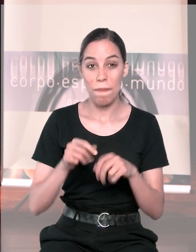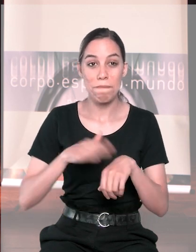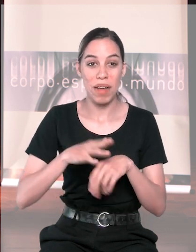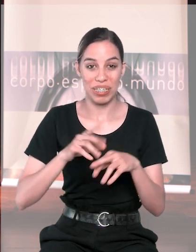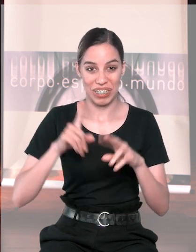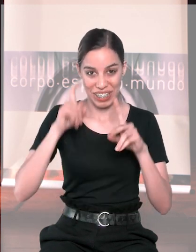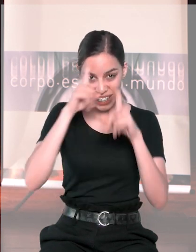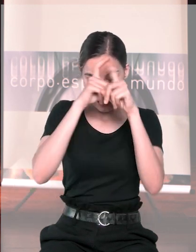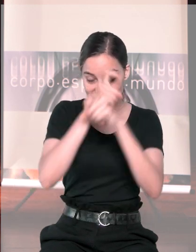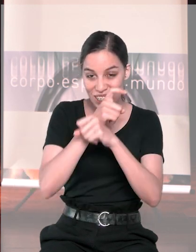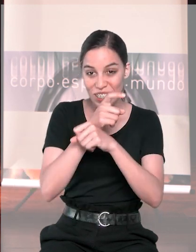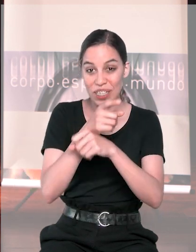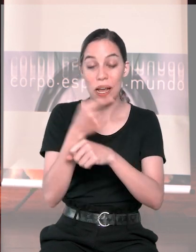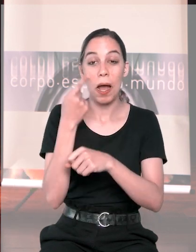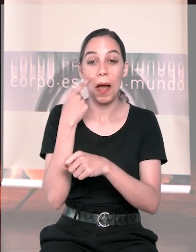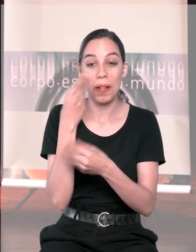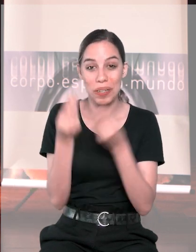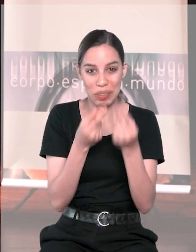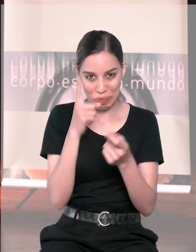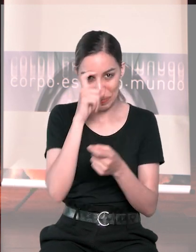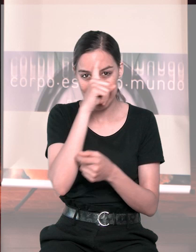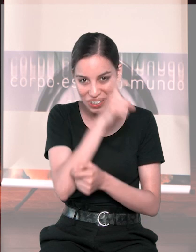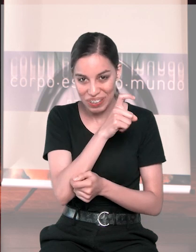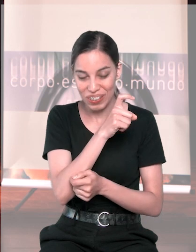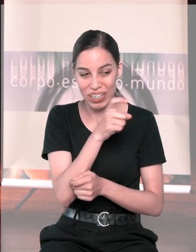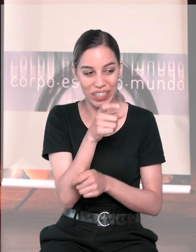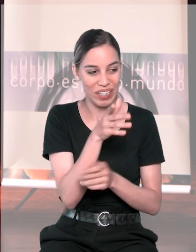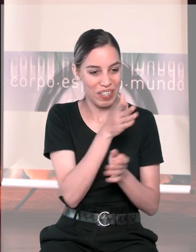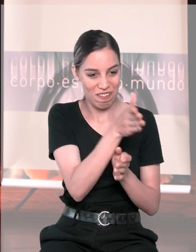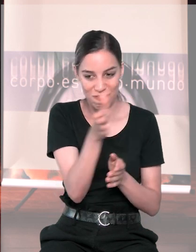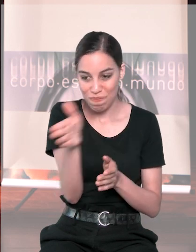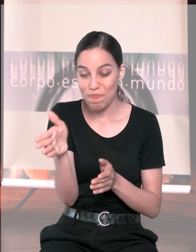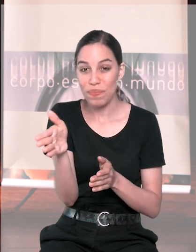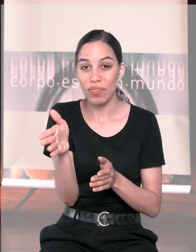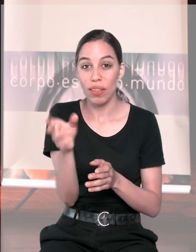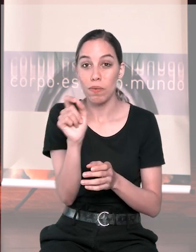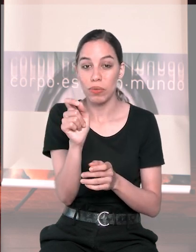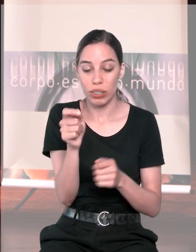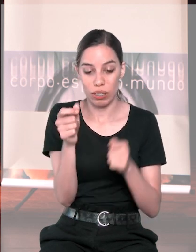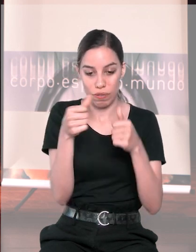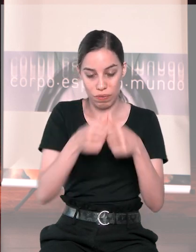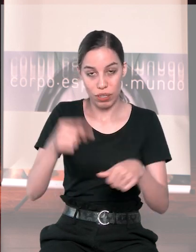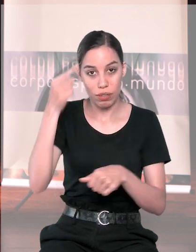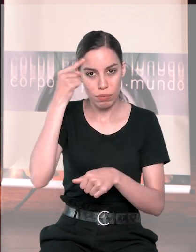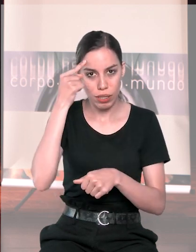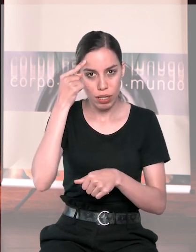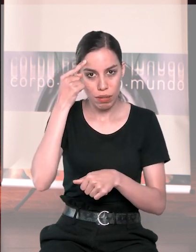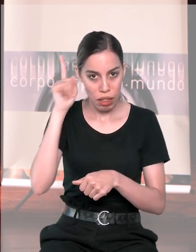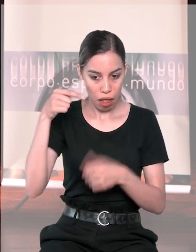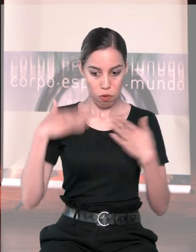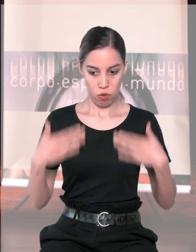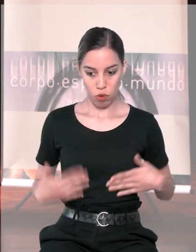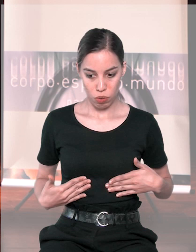Valéry, e vejam como essas passagens são complexas em muitas direções, O que se conserva no pensamento é o